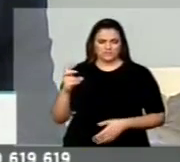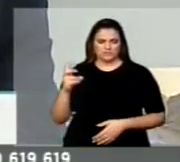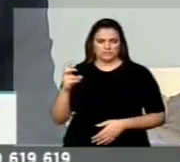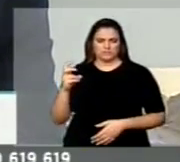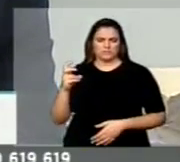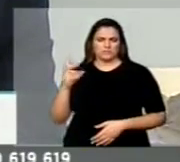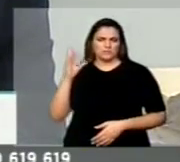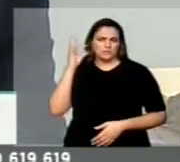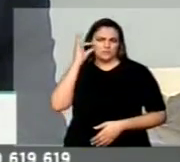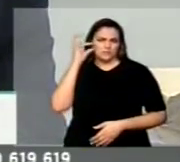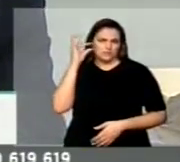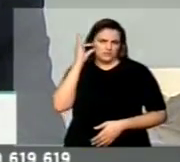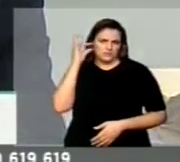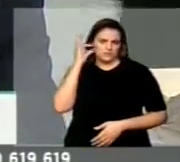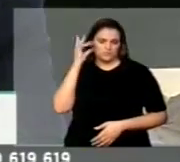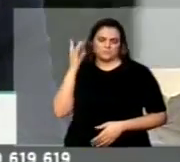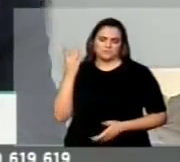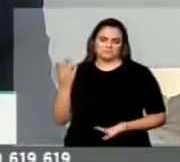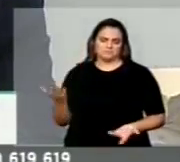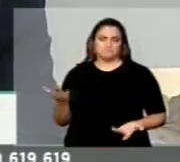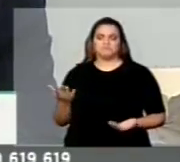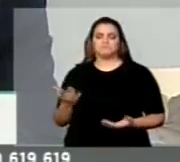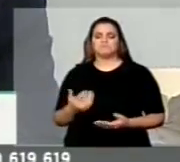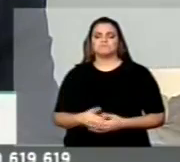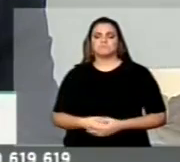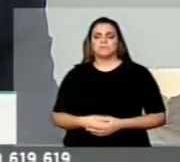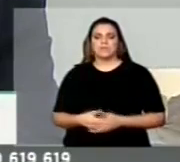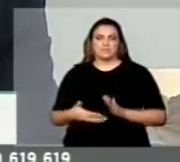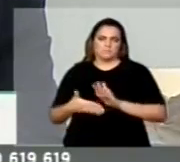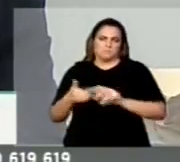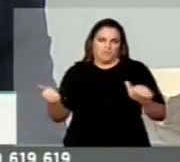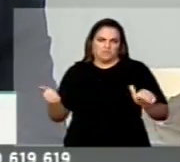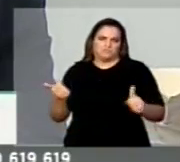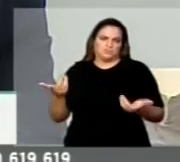ainda presidente Dilma Rousseff afastada,